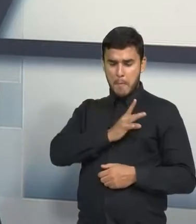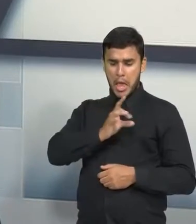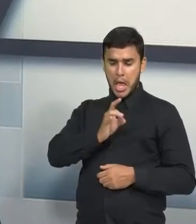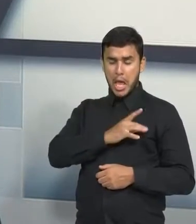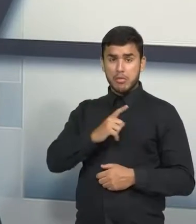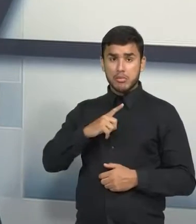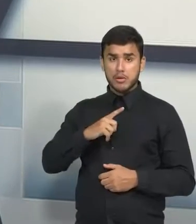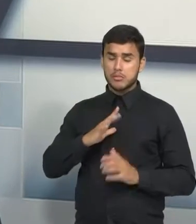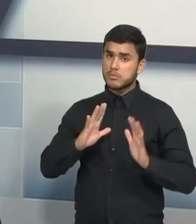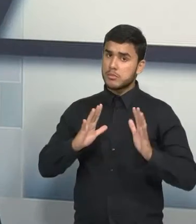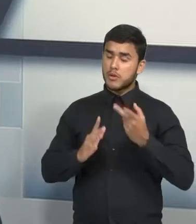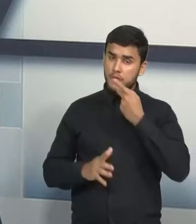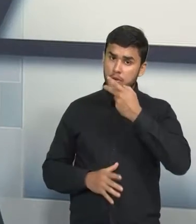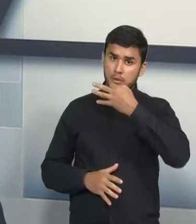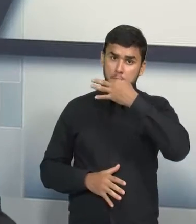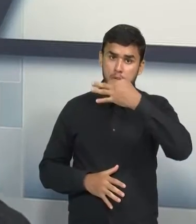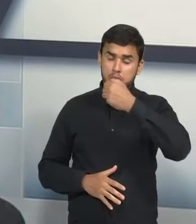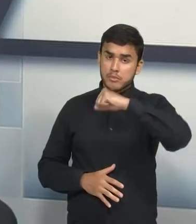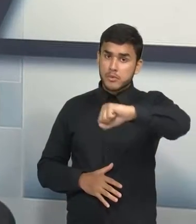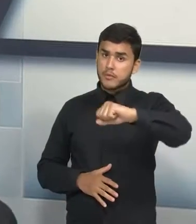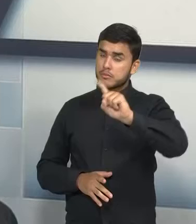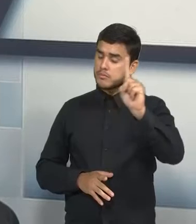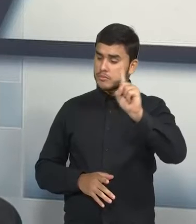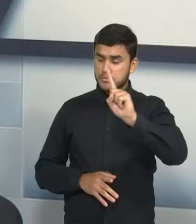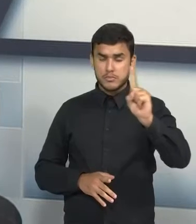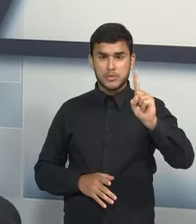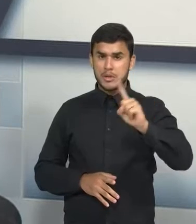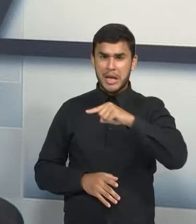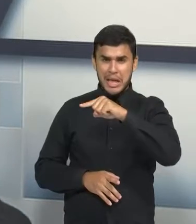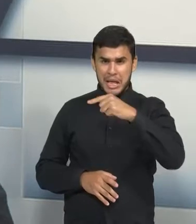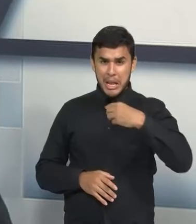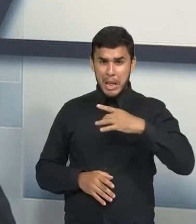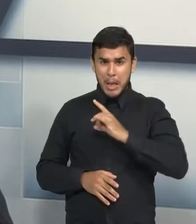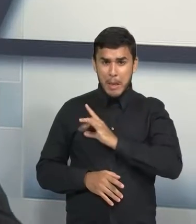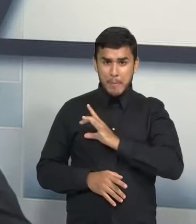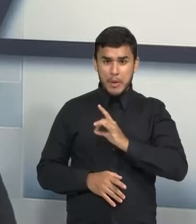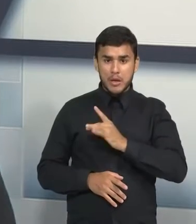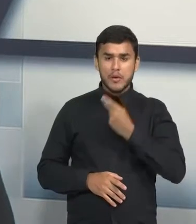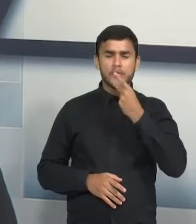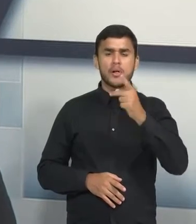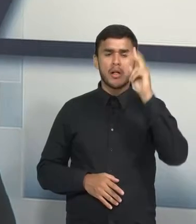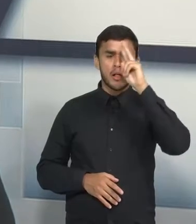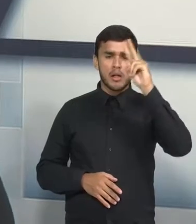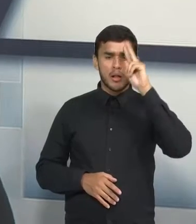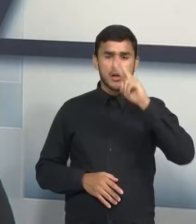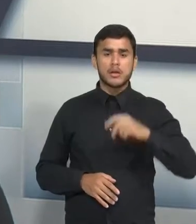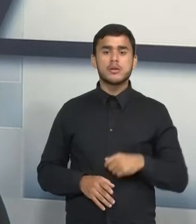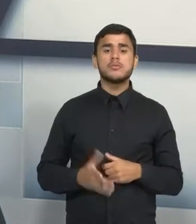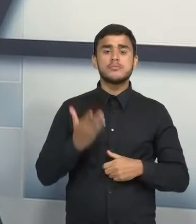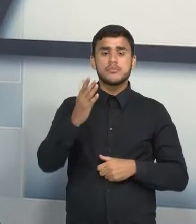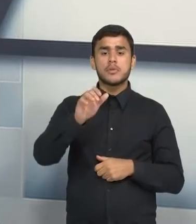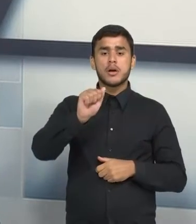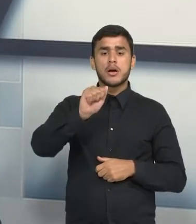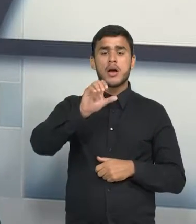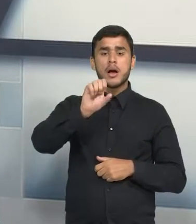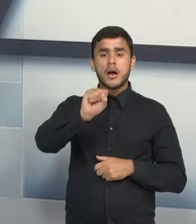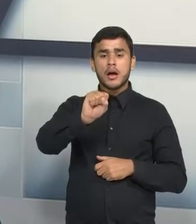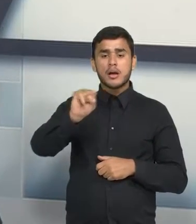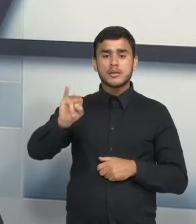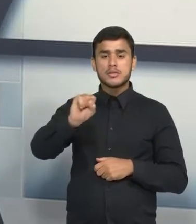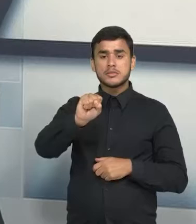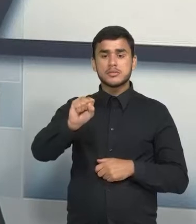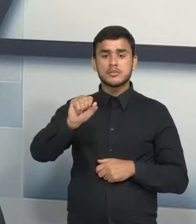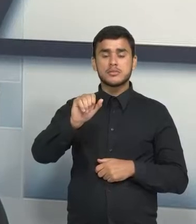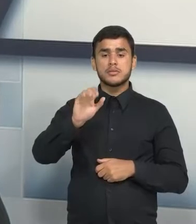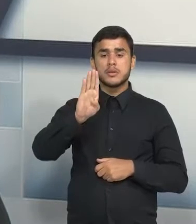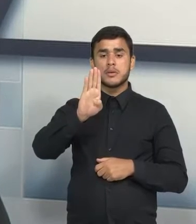problema. Por quê? Porque ele não pode tomar decisão, vamos lembrar aqui uma figura emblemática, do Assis Bezerra. Pode.